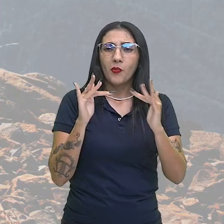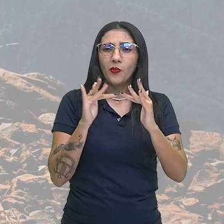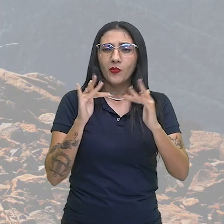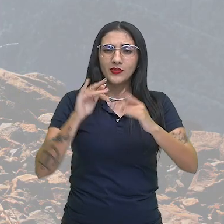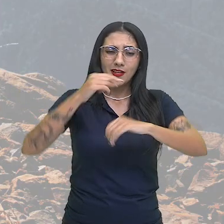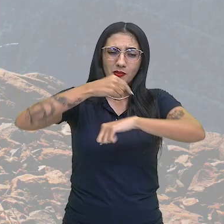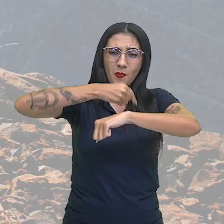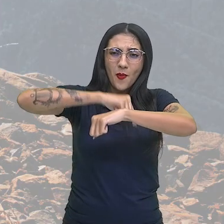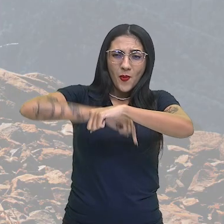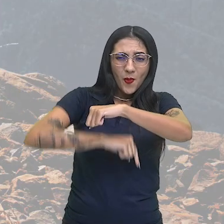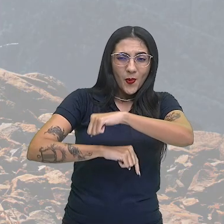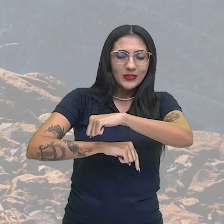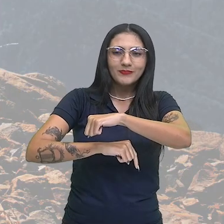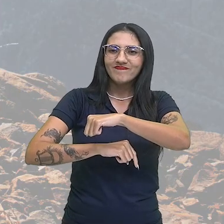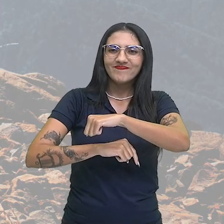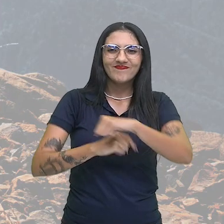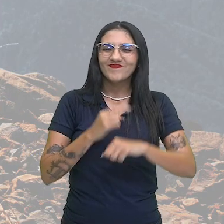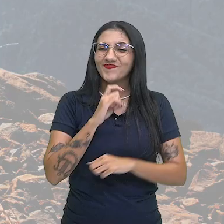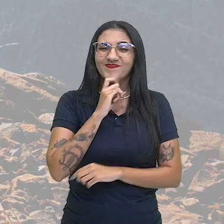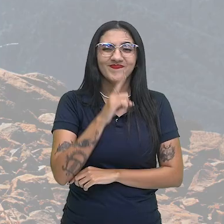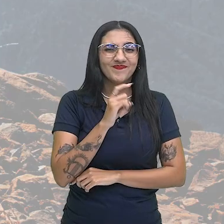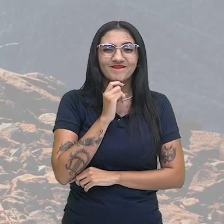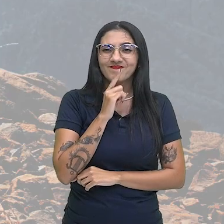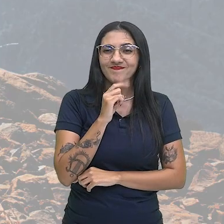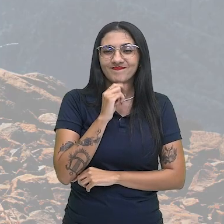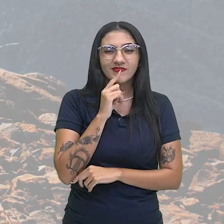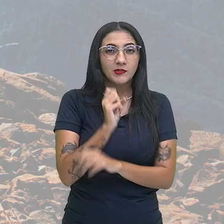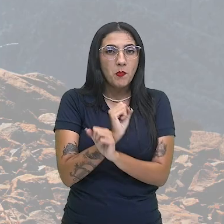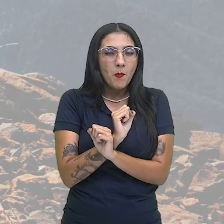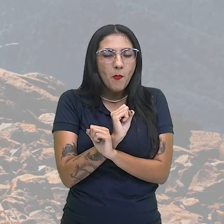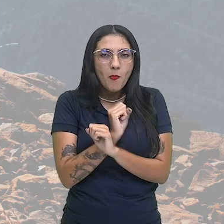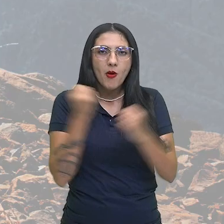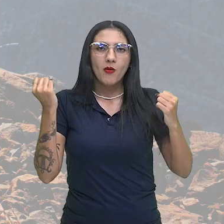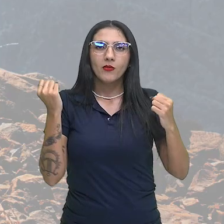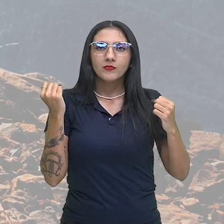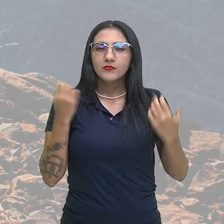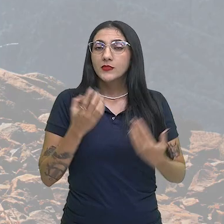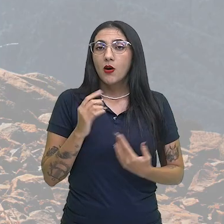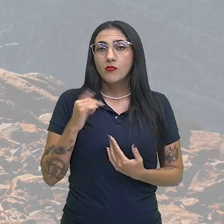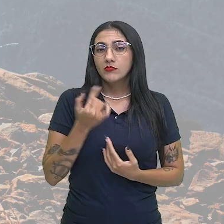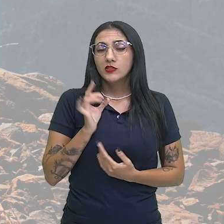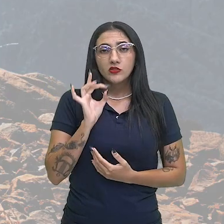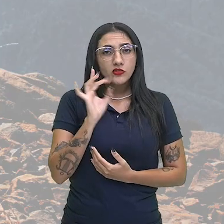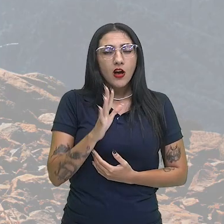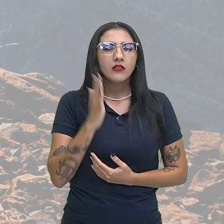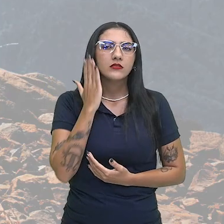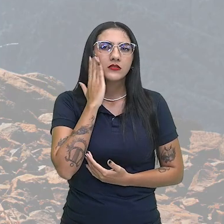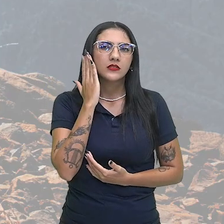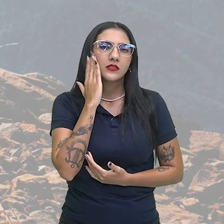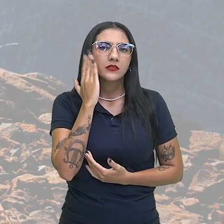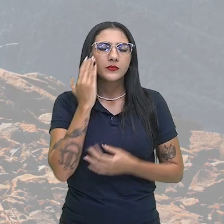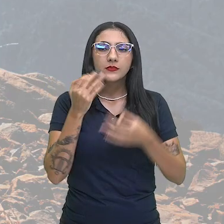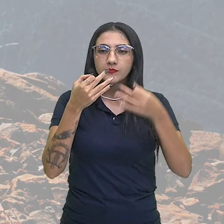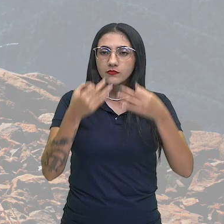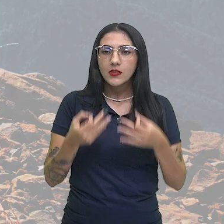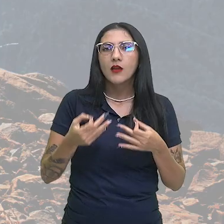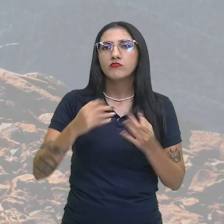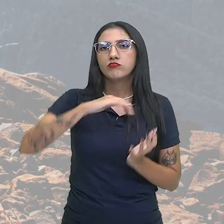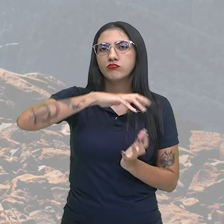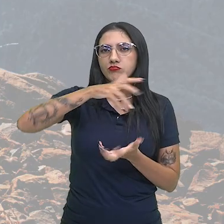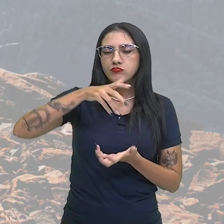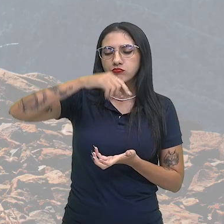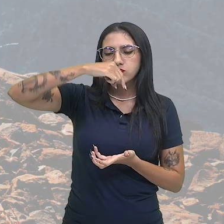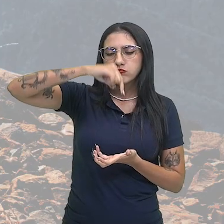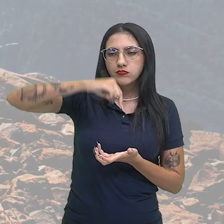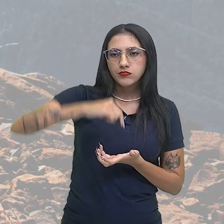no núcleo, ainda são impossíveis atualmente. Então só se sabe que o interior do nosso planeta é dessa